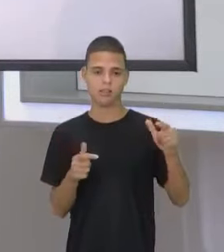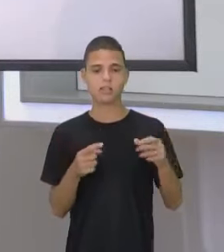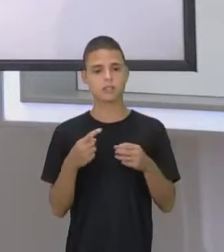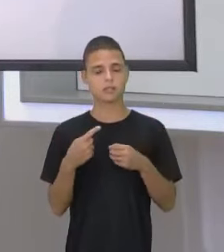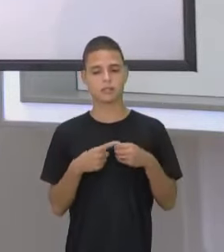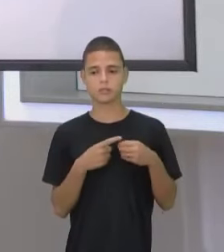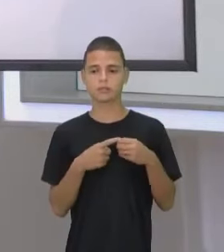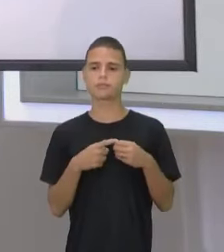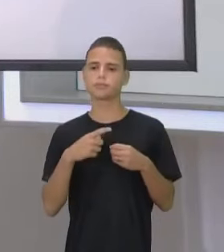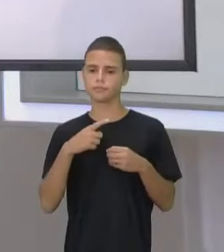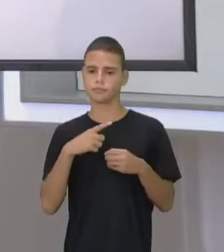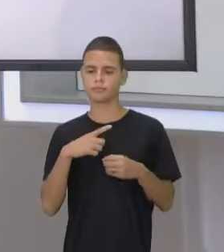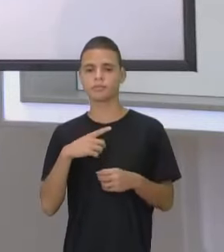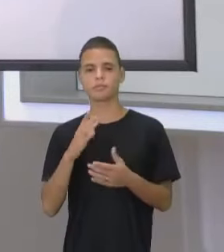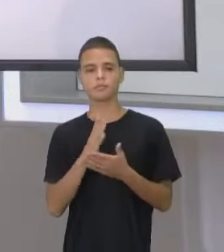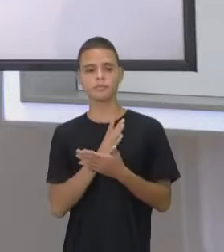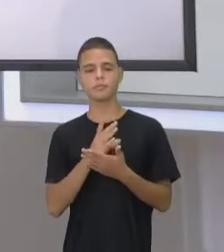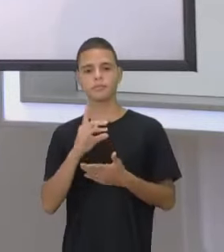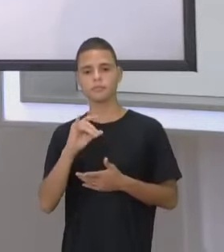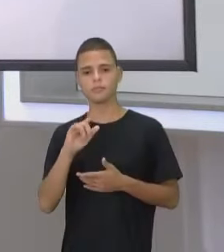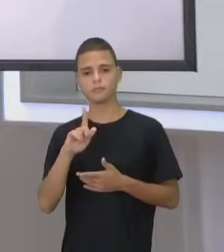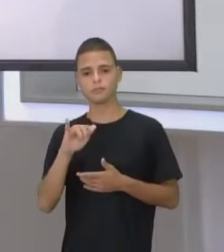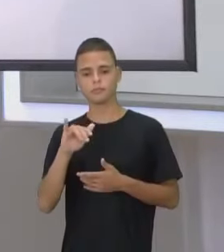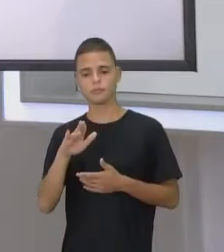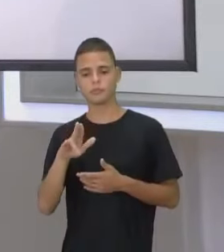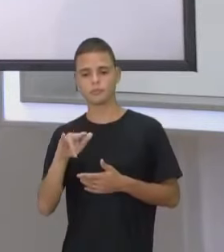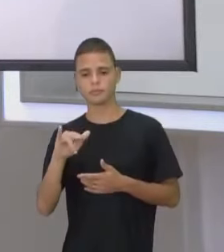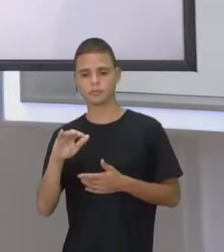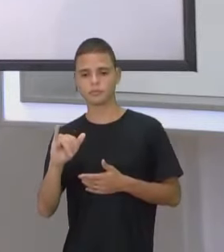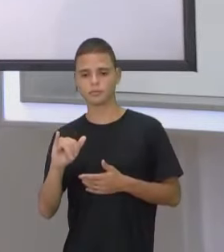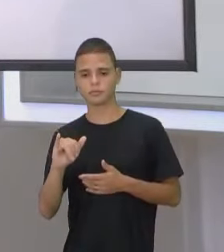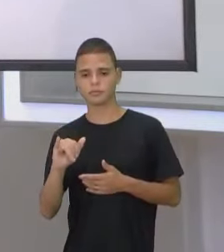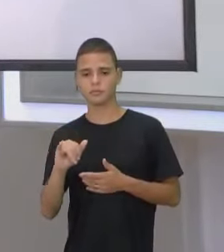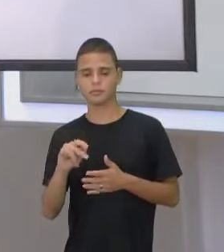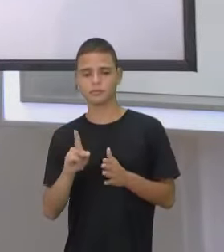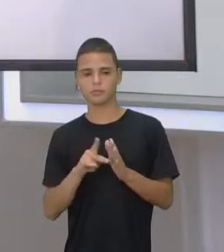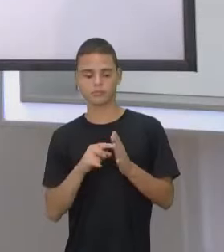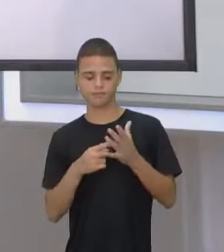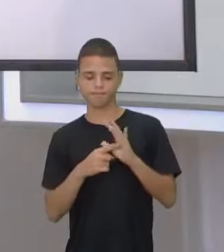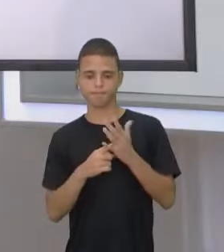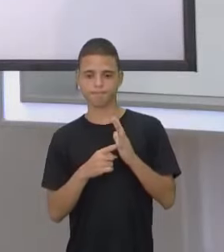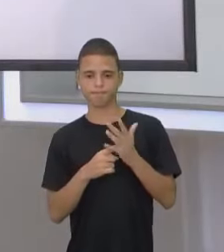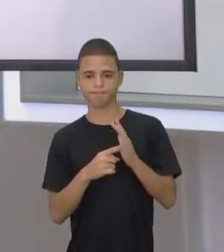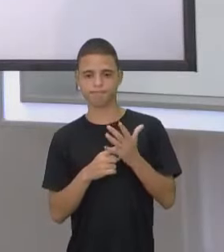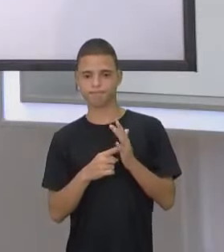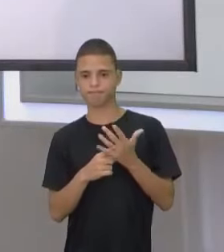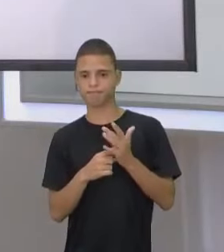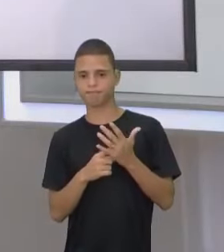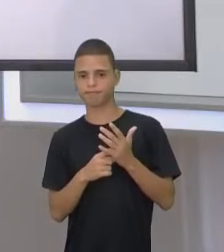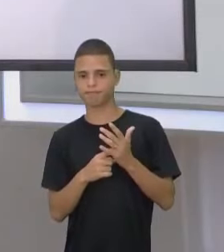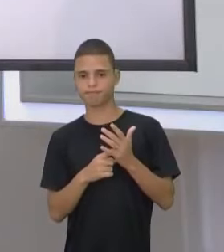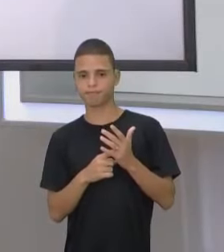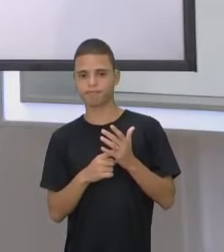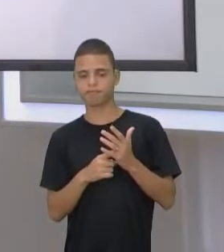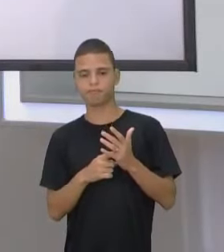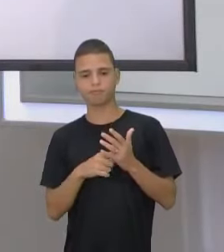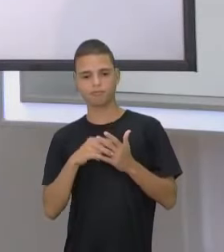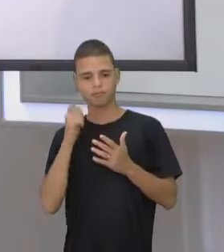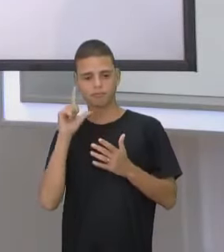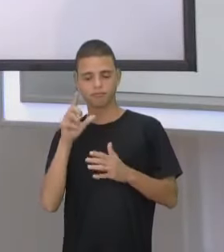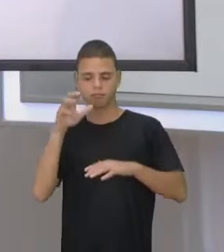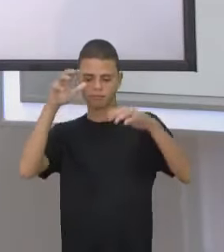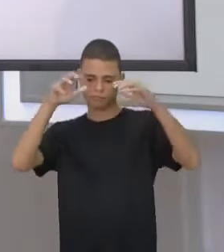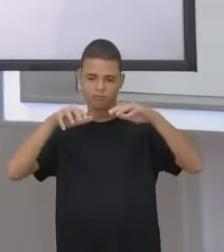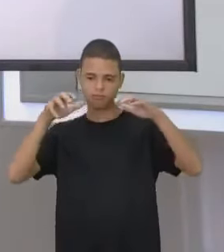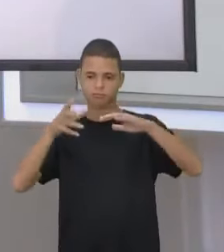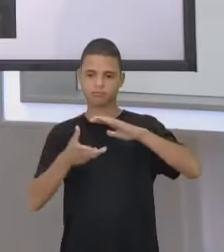Paraíba do Sul têm diques e polders. Isso aqui é a estação de bombeamento que mantém o bairro sequinho ali quando chove,